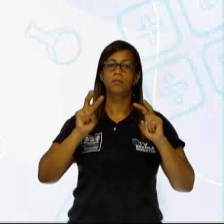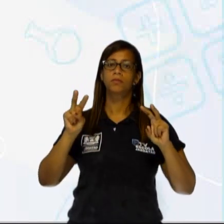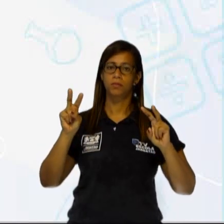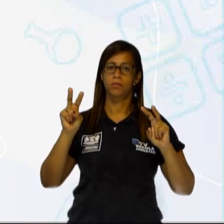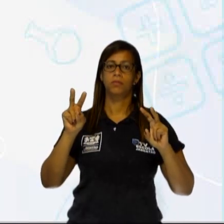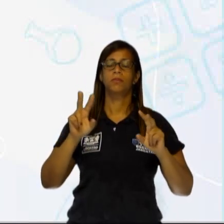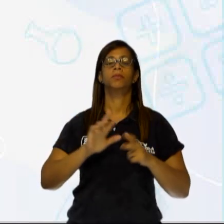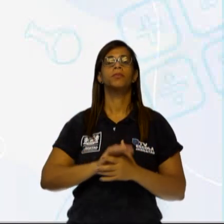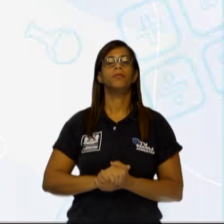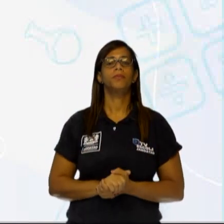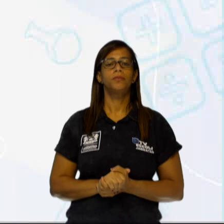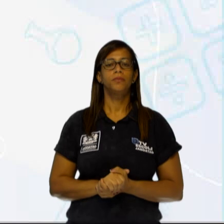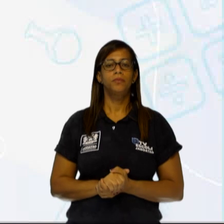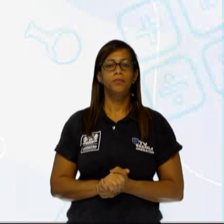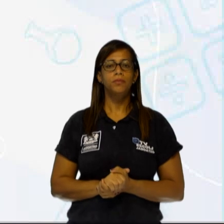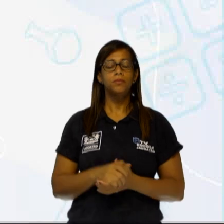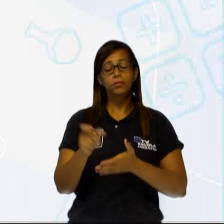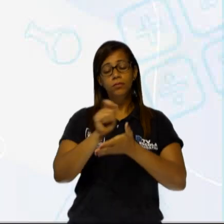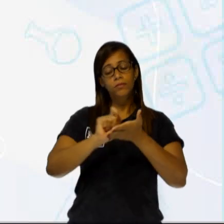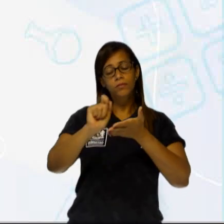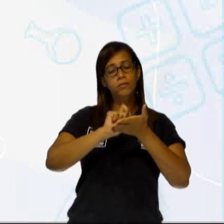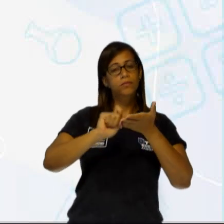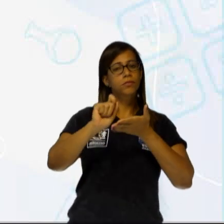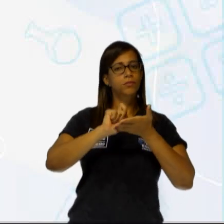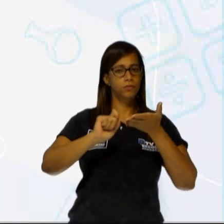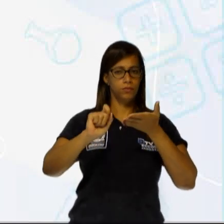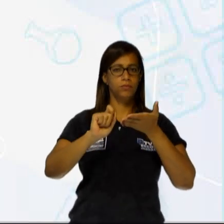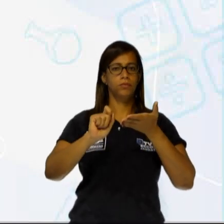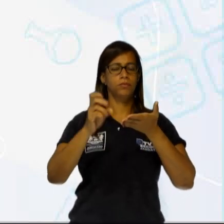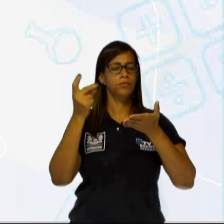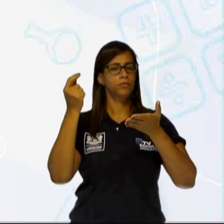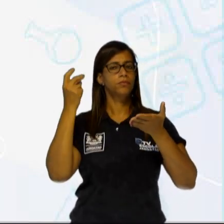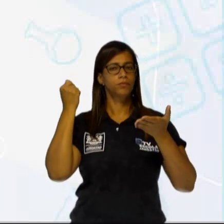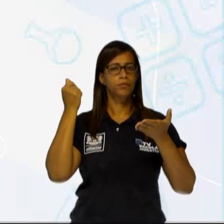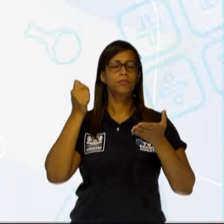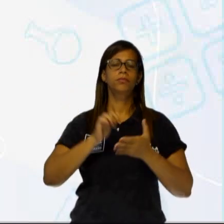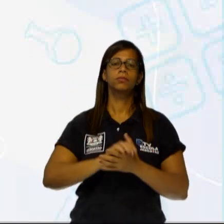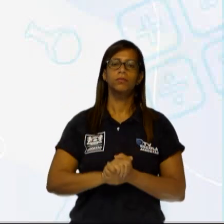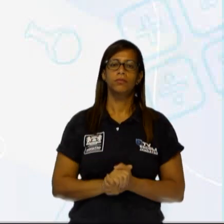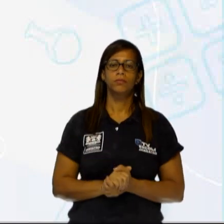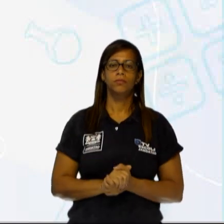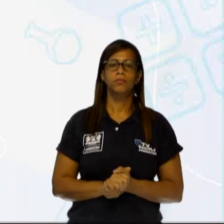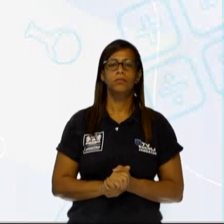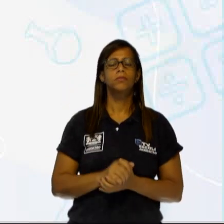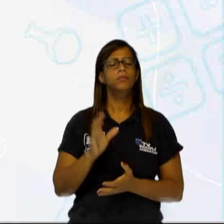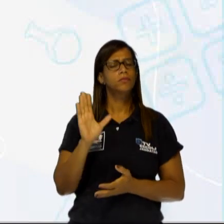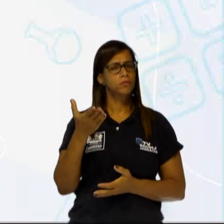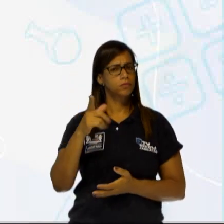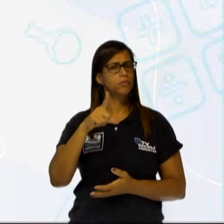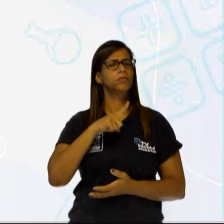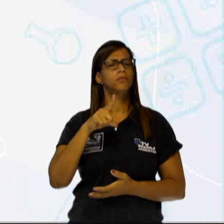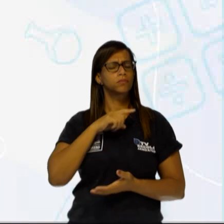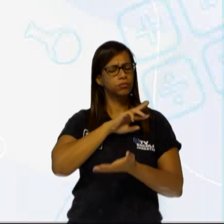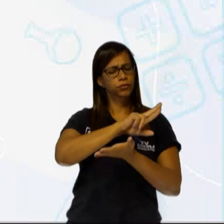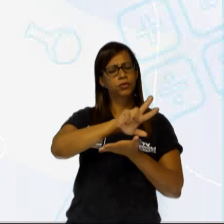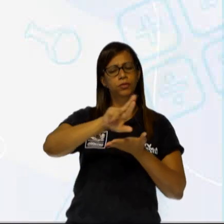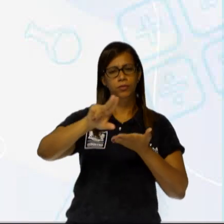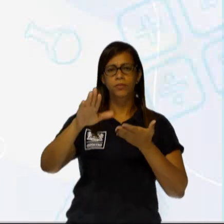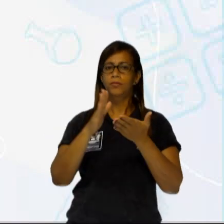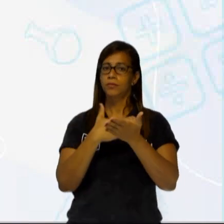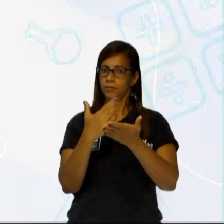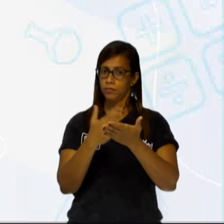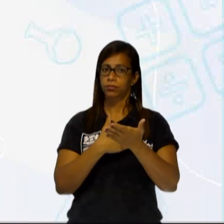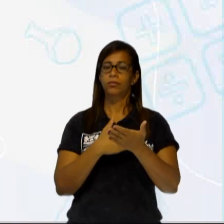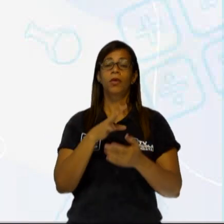por Clive Staples Lewis. Mas Lewis não parou por aí. 6 outros livros vieram depois e juntos ficaram conhecidos como